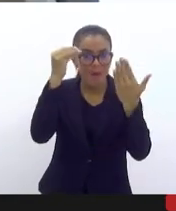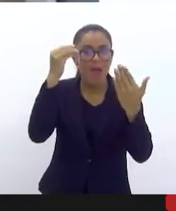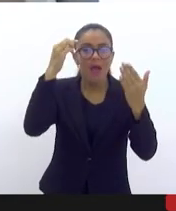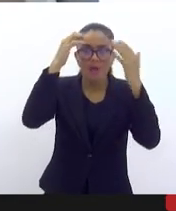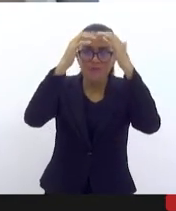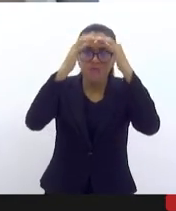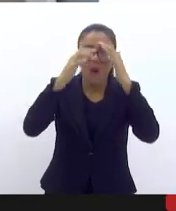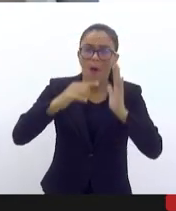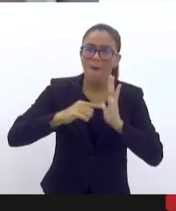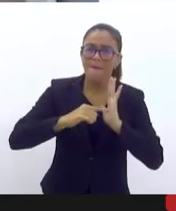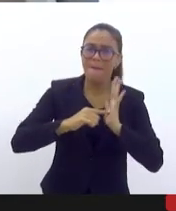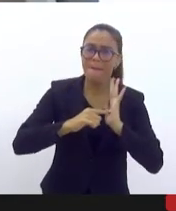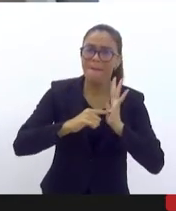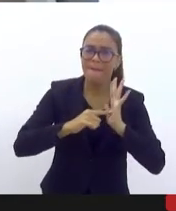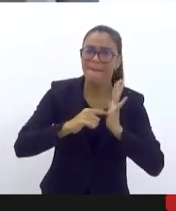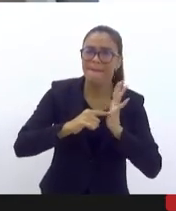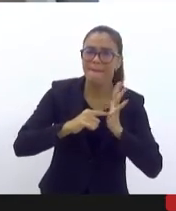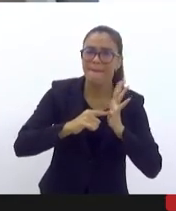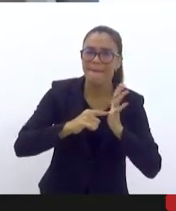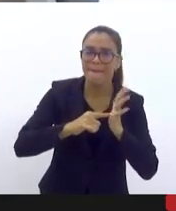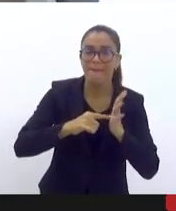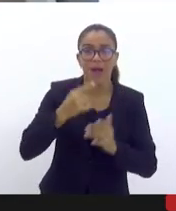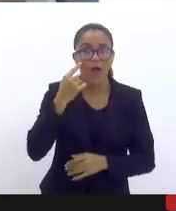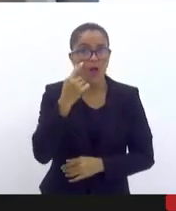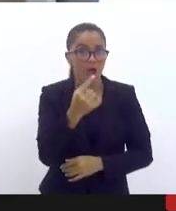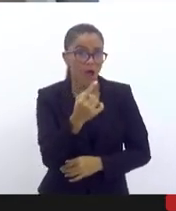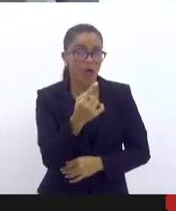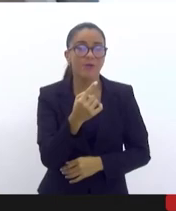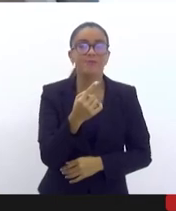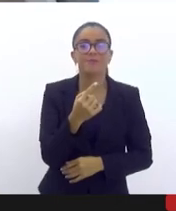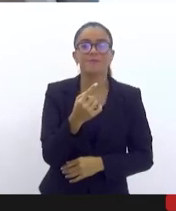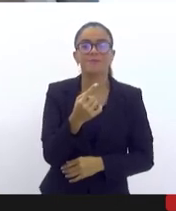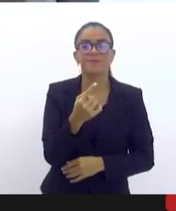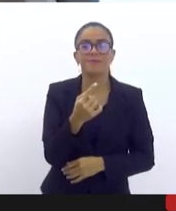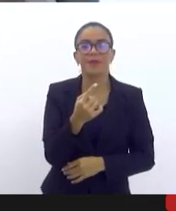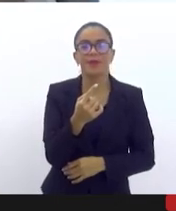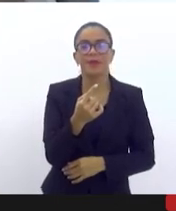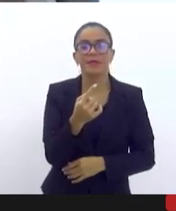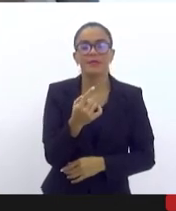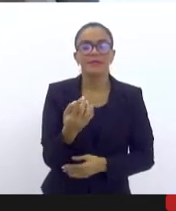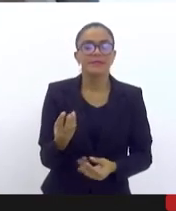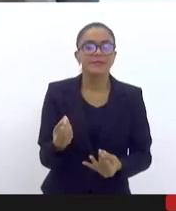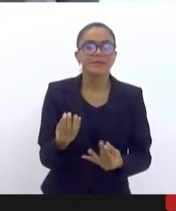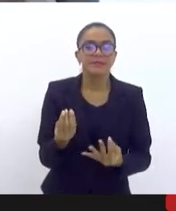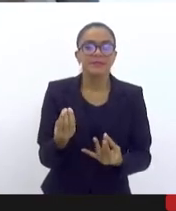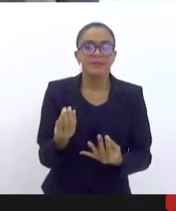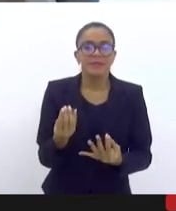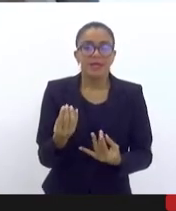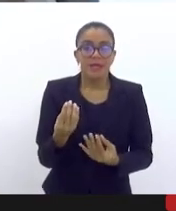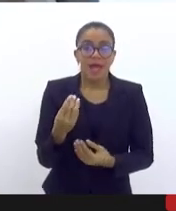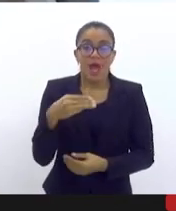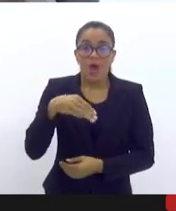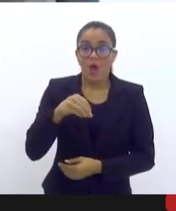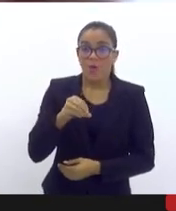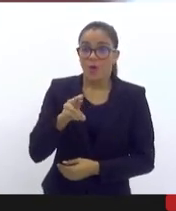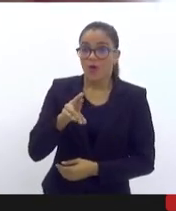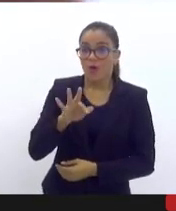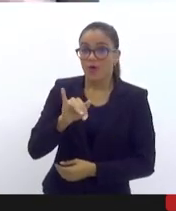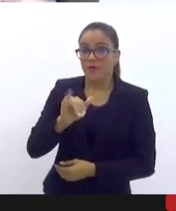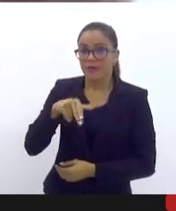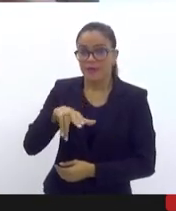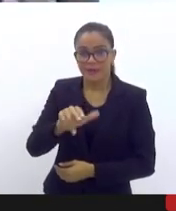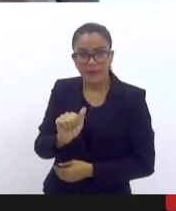né então para vocês terem uma ideia a morfina né